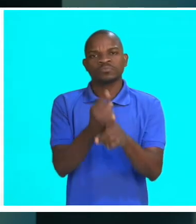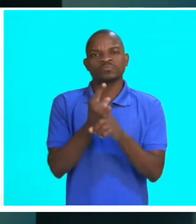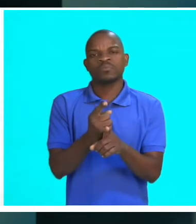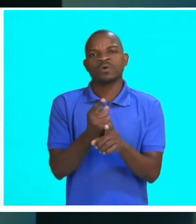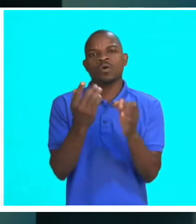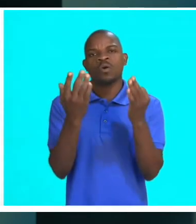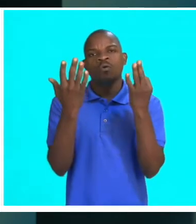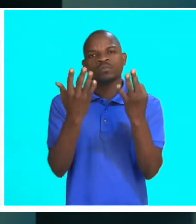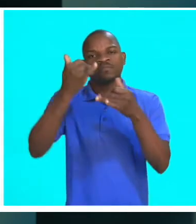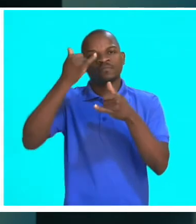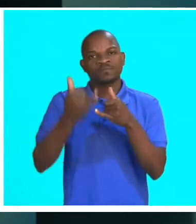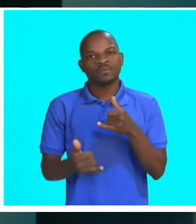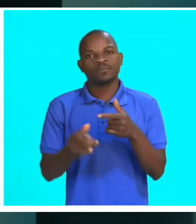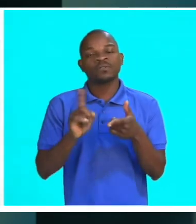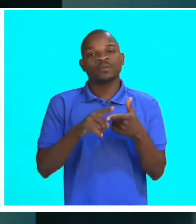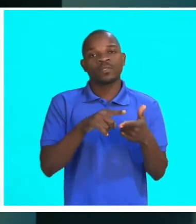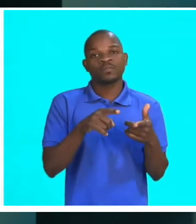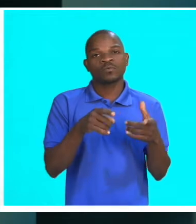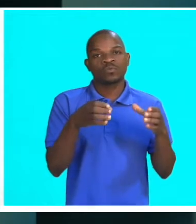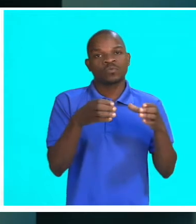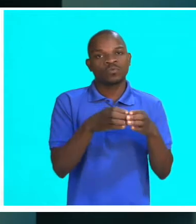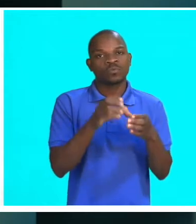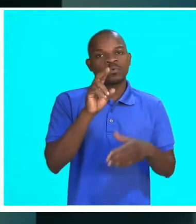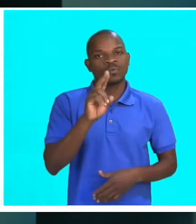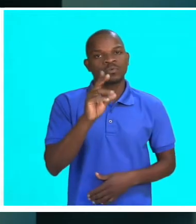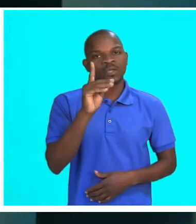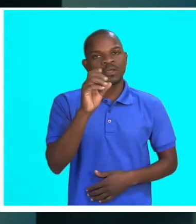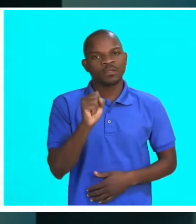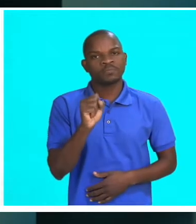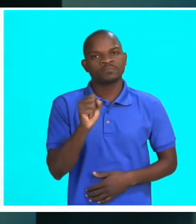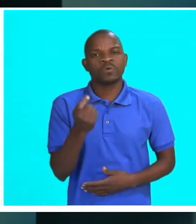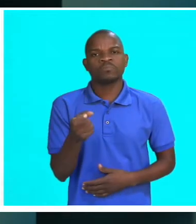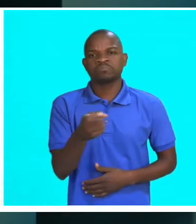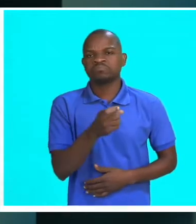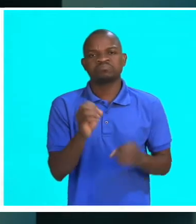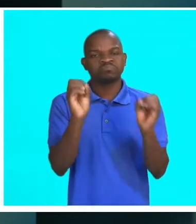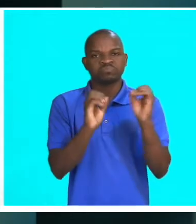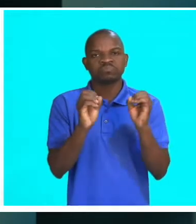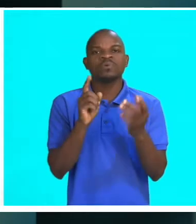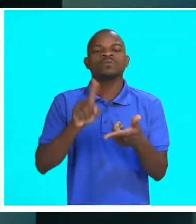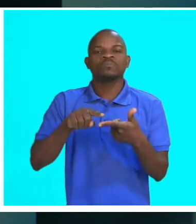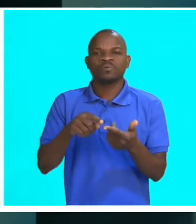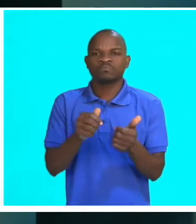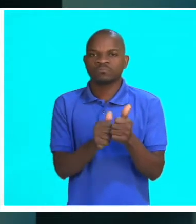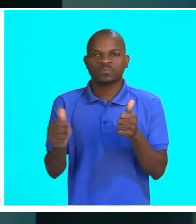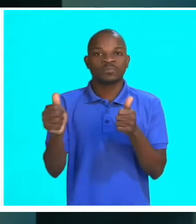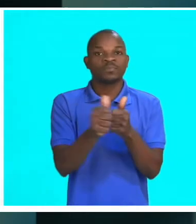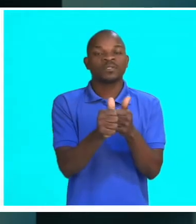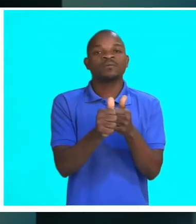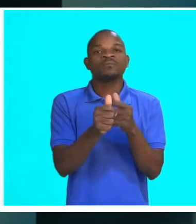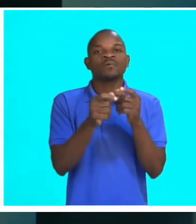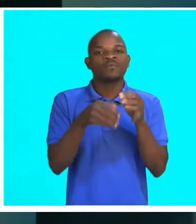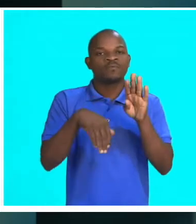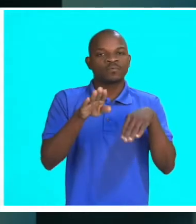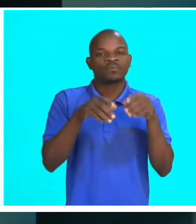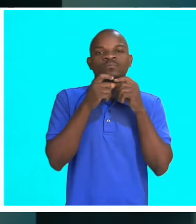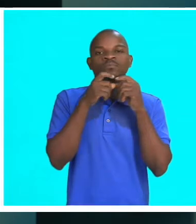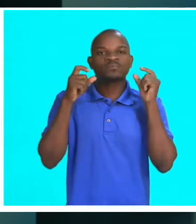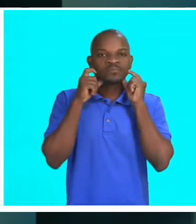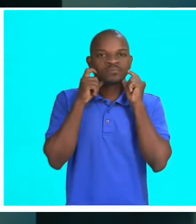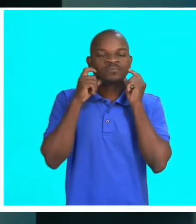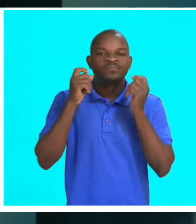possibilidade de ir para as oitavas de final. Portanto, o som não fica a dever a ninguém, vai jogar e tenho certeza que irá fazer uma boa figura em